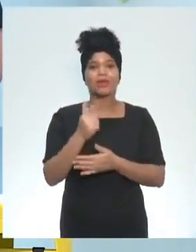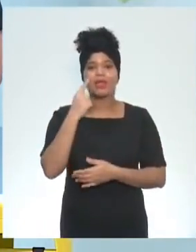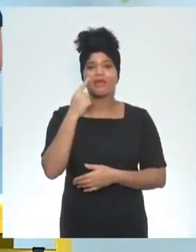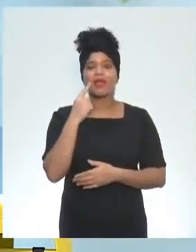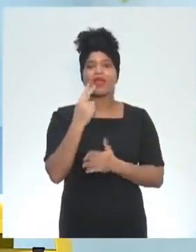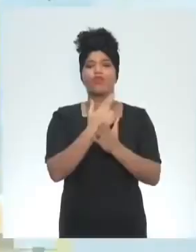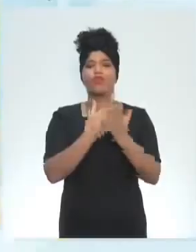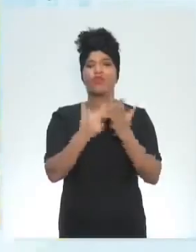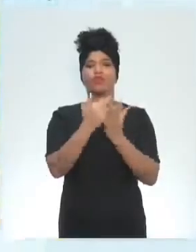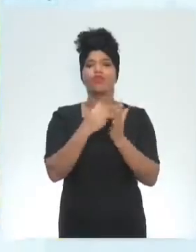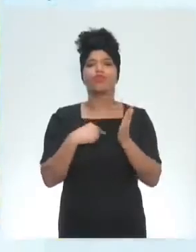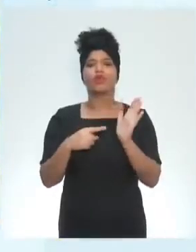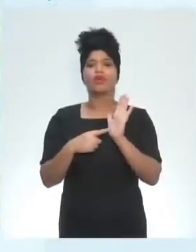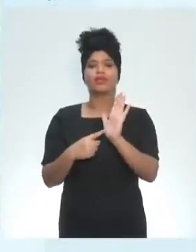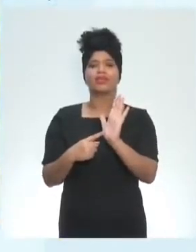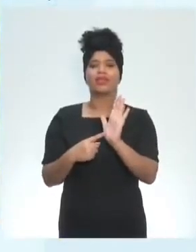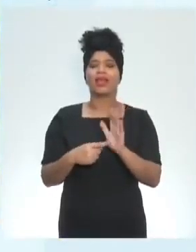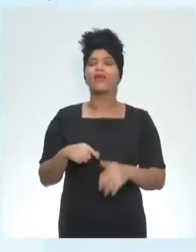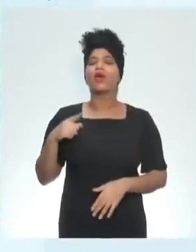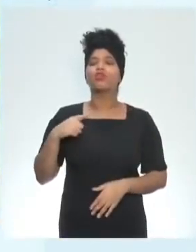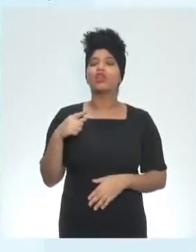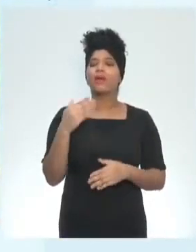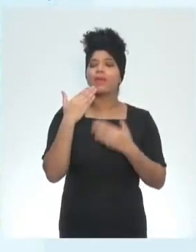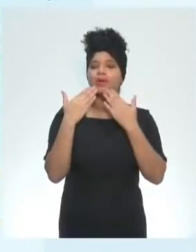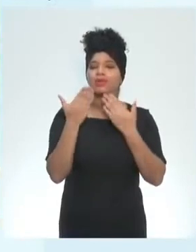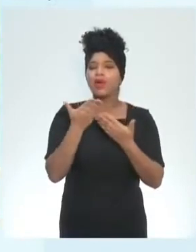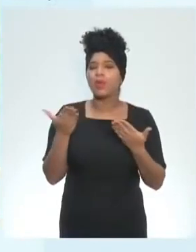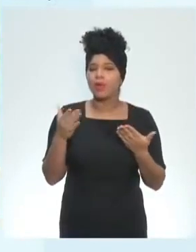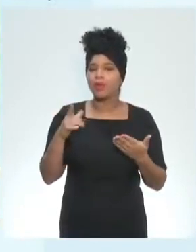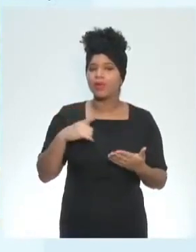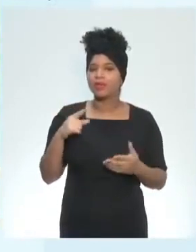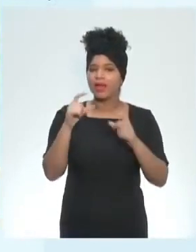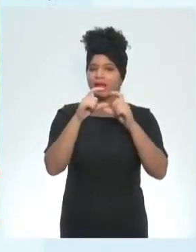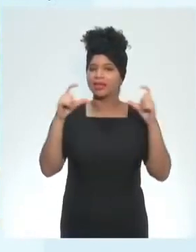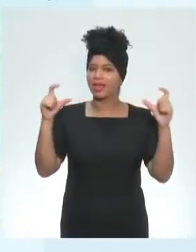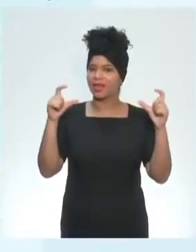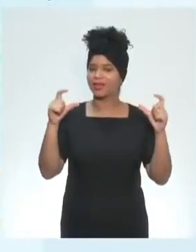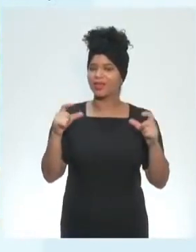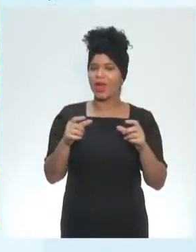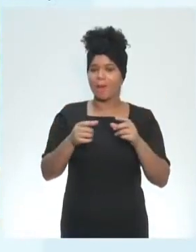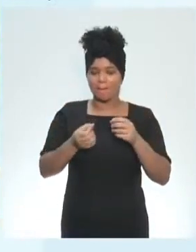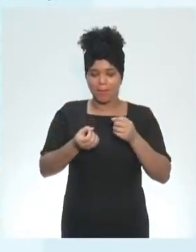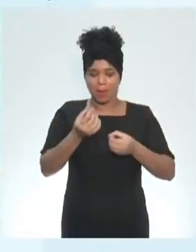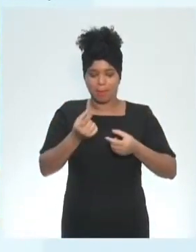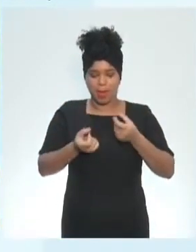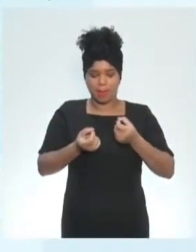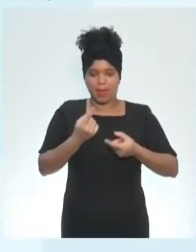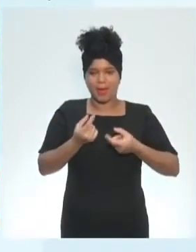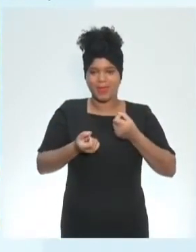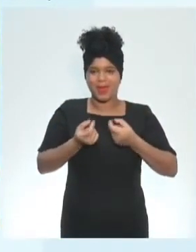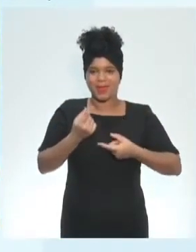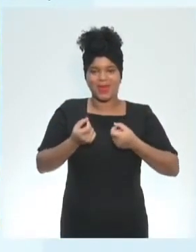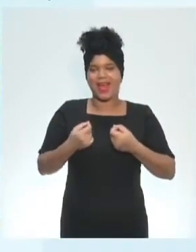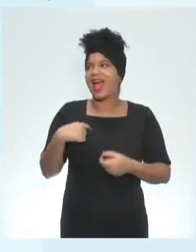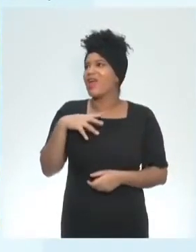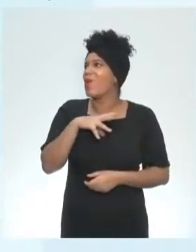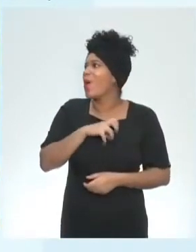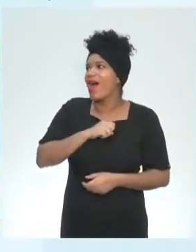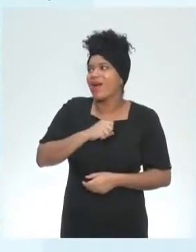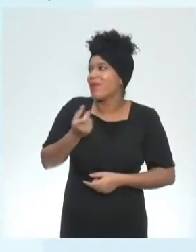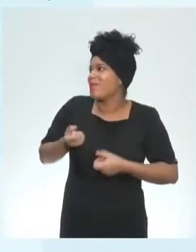imagem que a gente tem aí ó descrevendo um pouquinho para vocês temos uma popcorn with of ilove